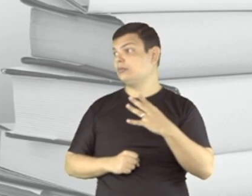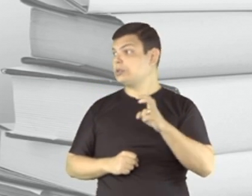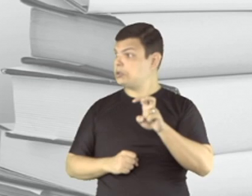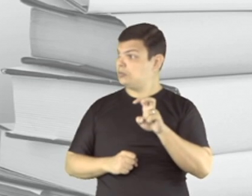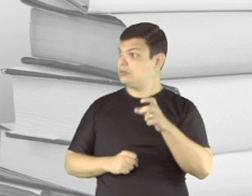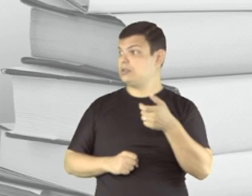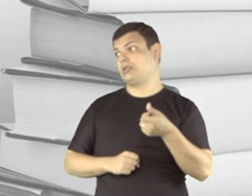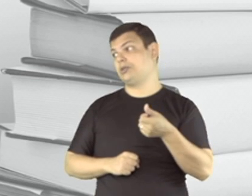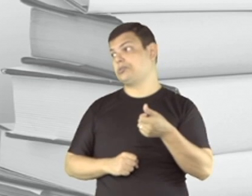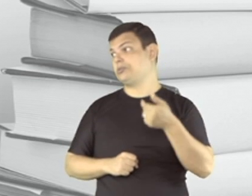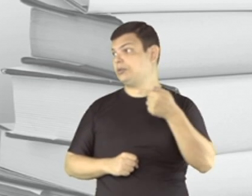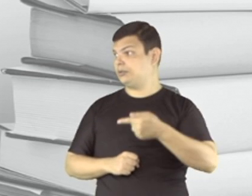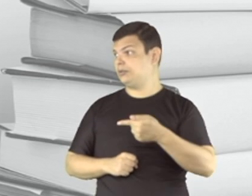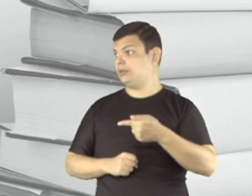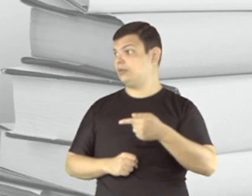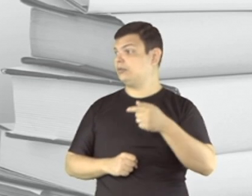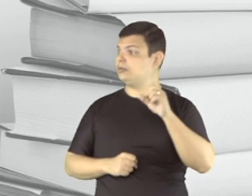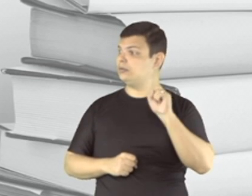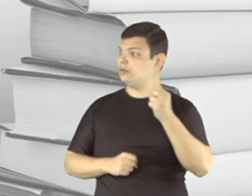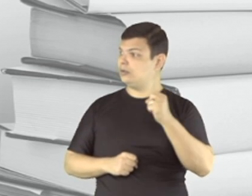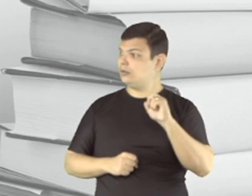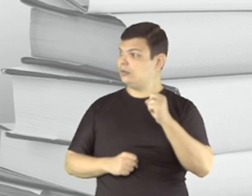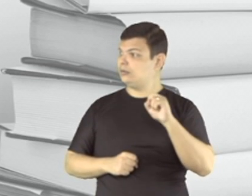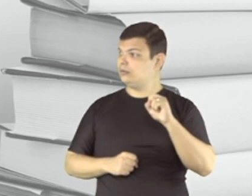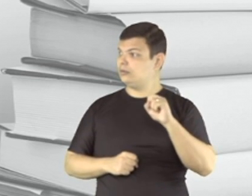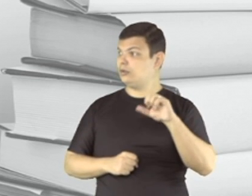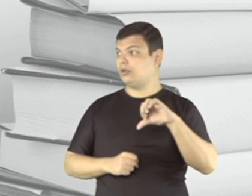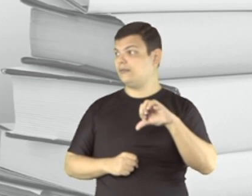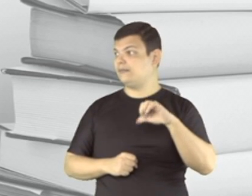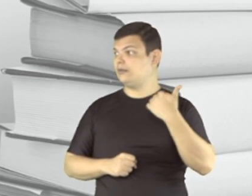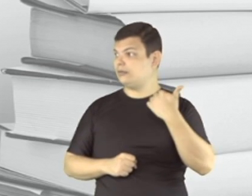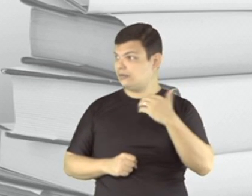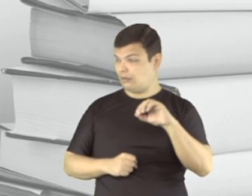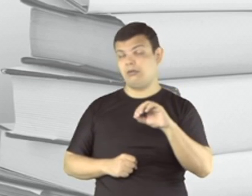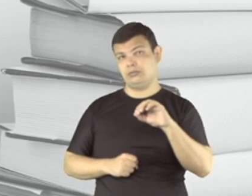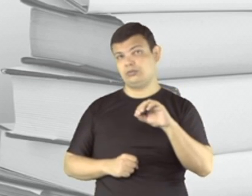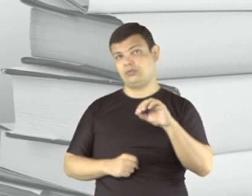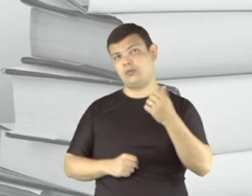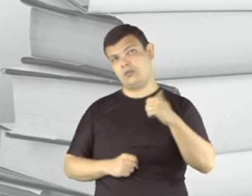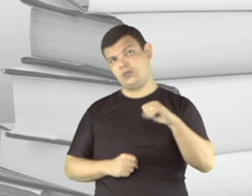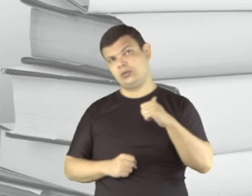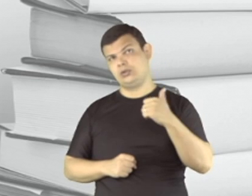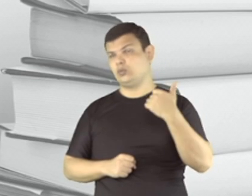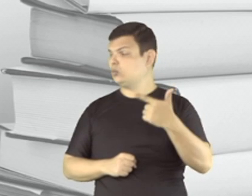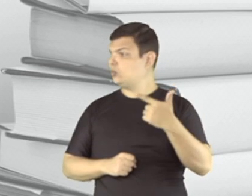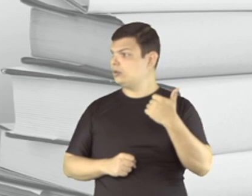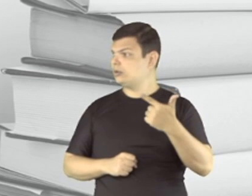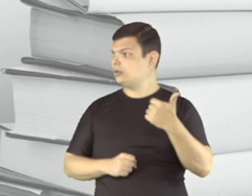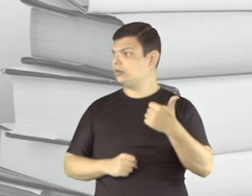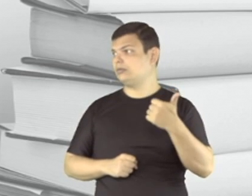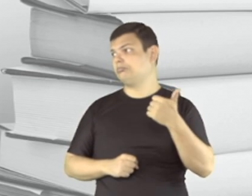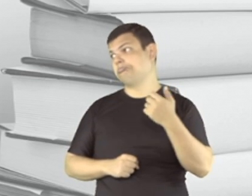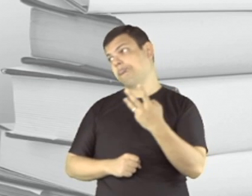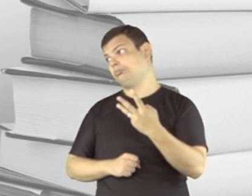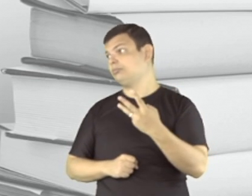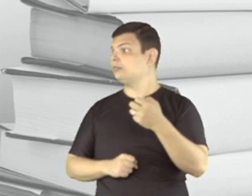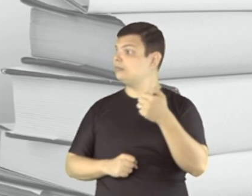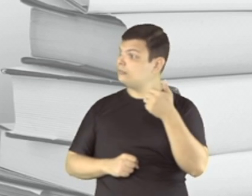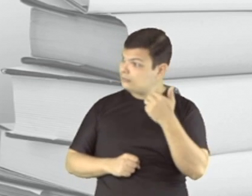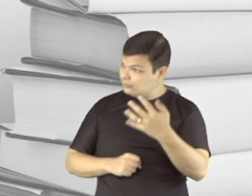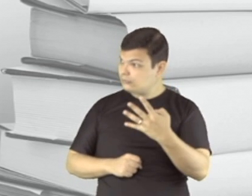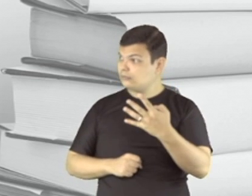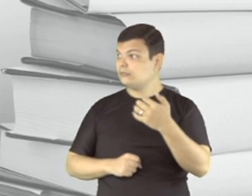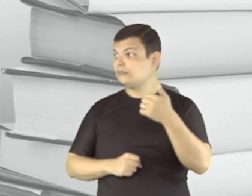4, 5, 6, 7, 8, 9, 10, 11, 12,